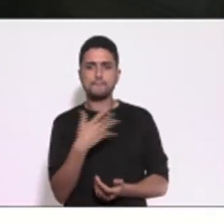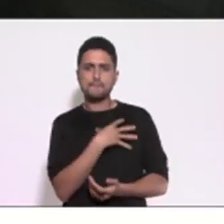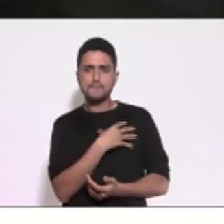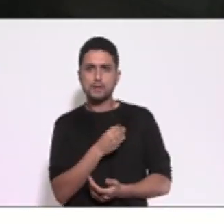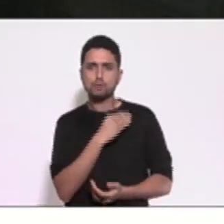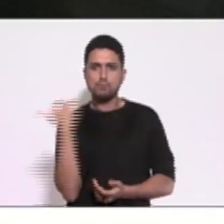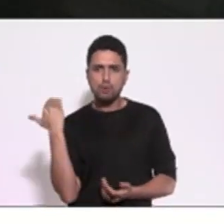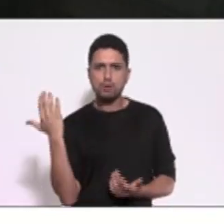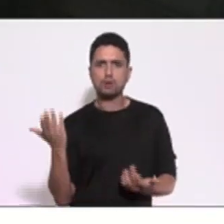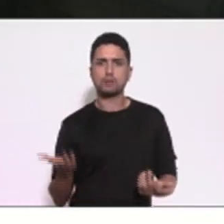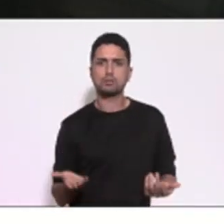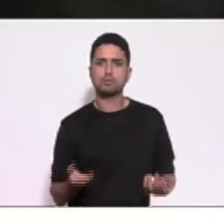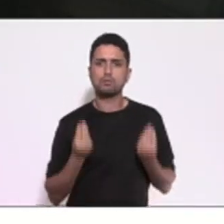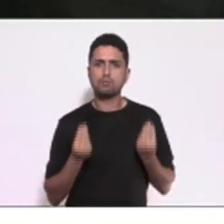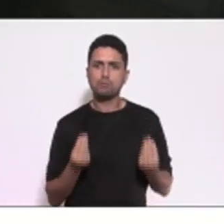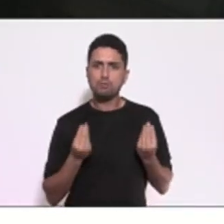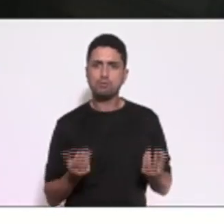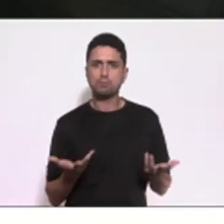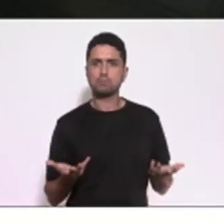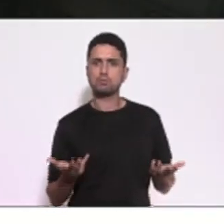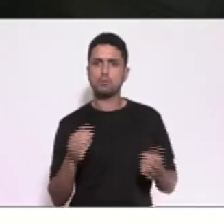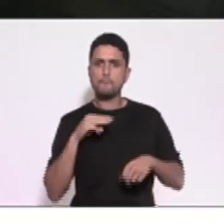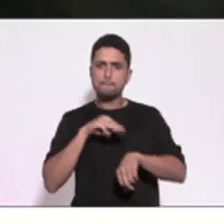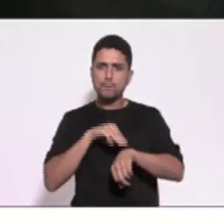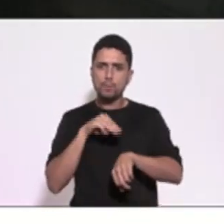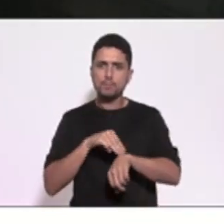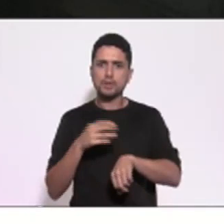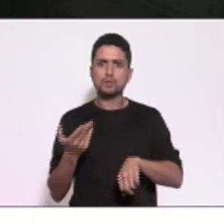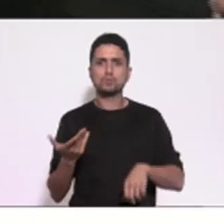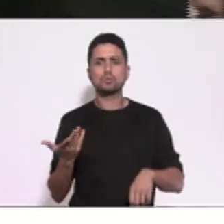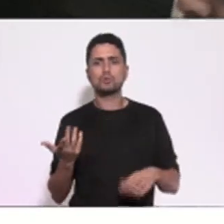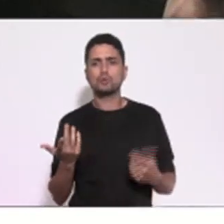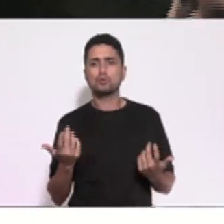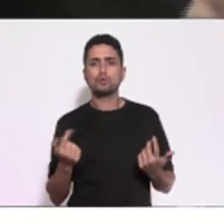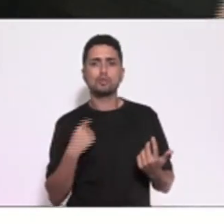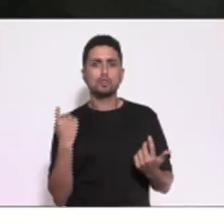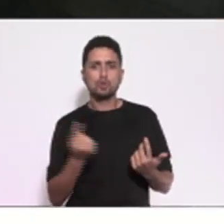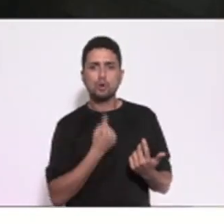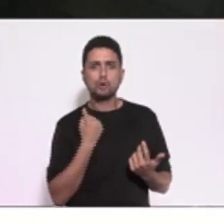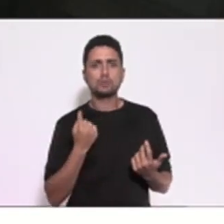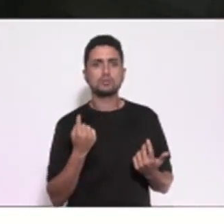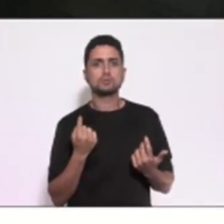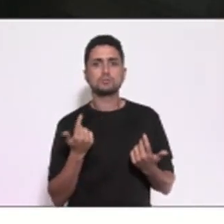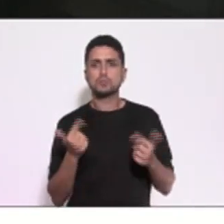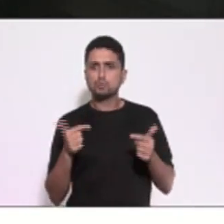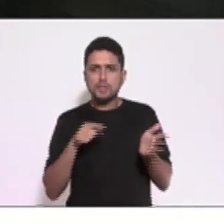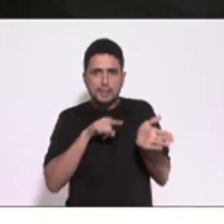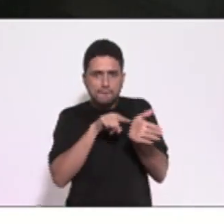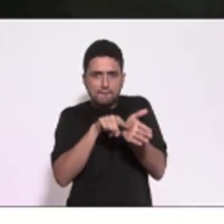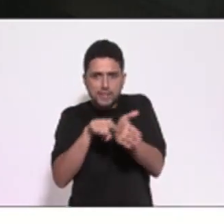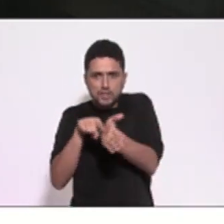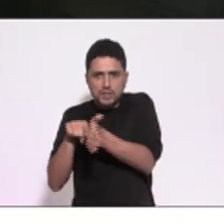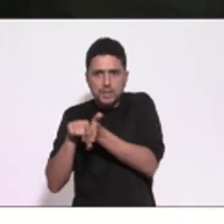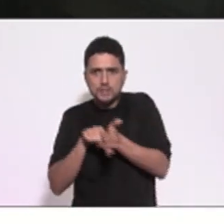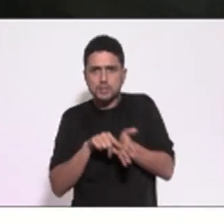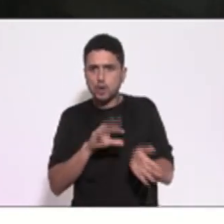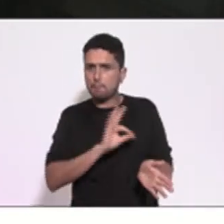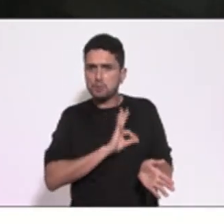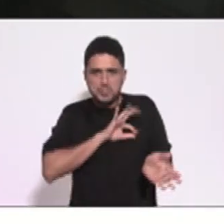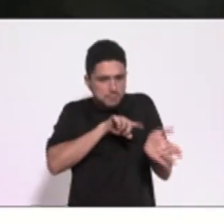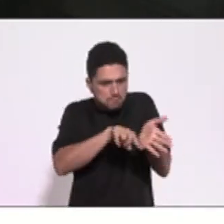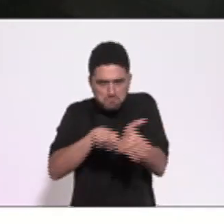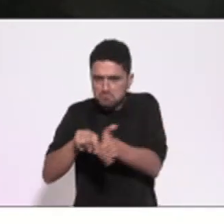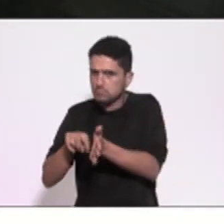filhos, muitas vezes em momentos que dificilmente a gente tem aí uma investigação correta. E aí é